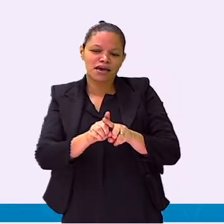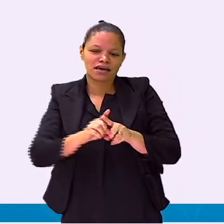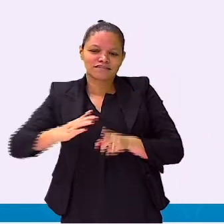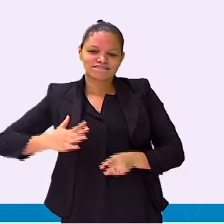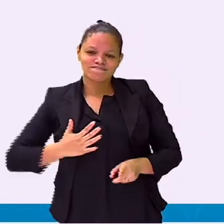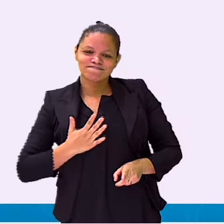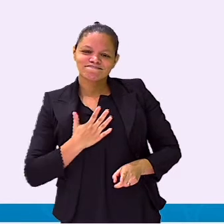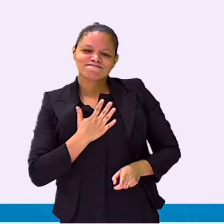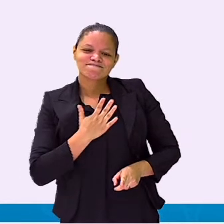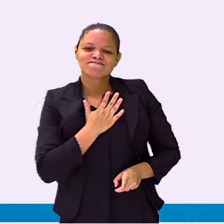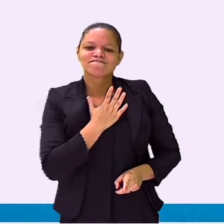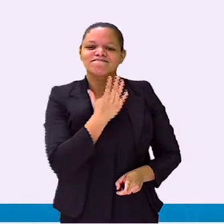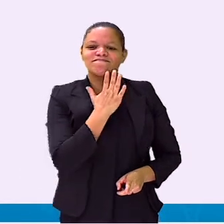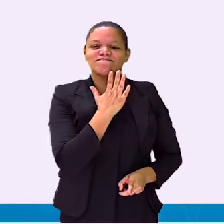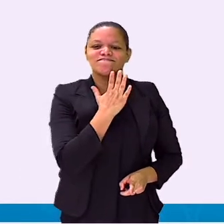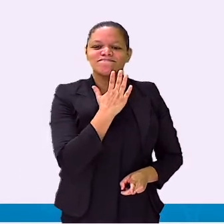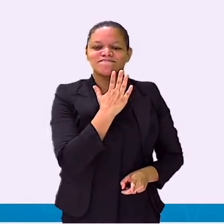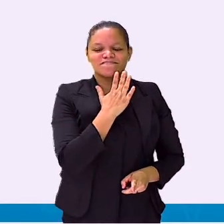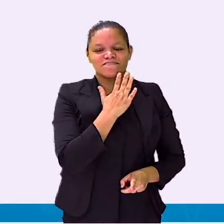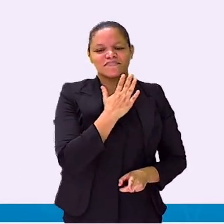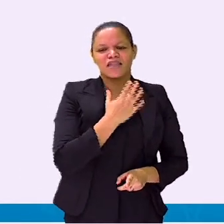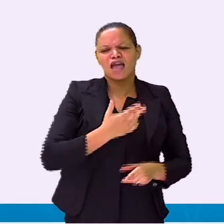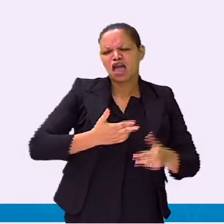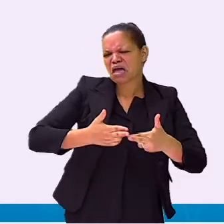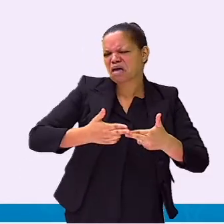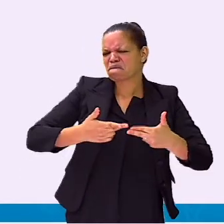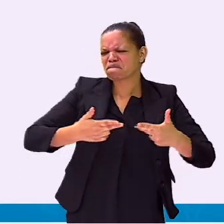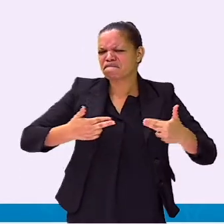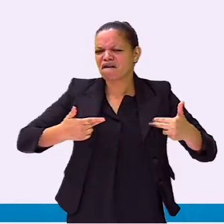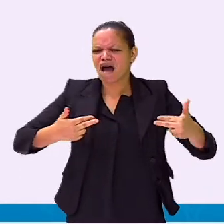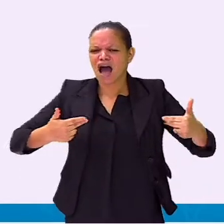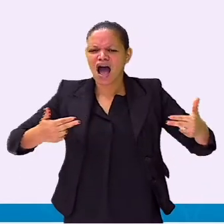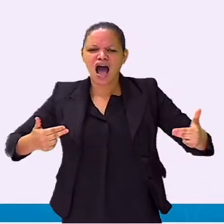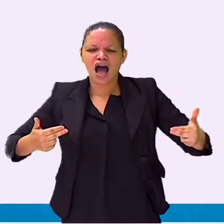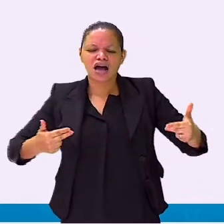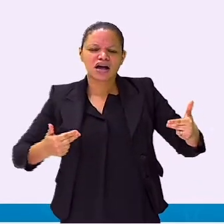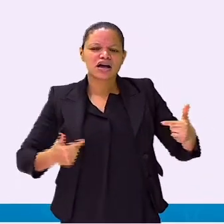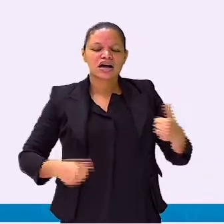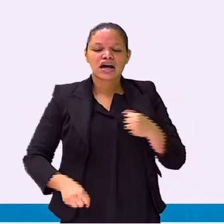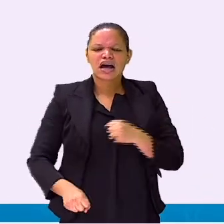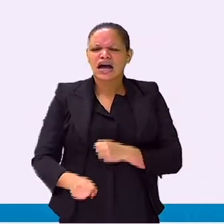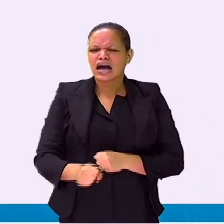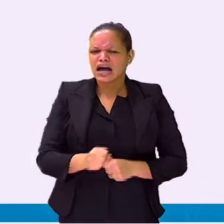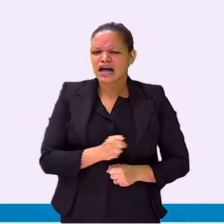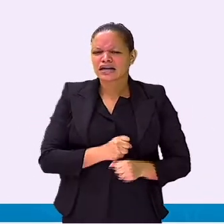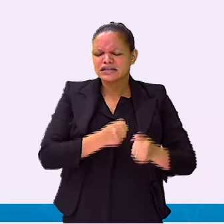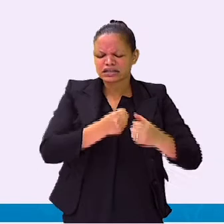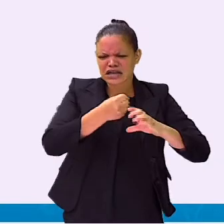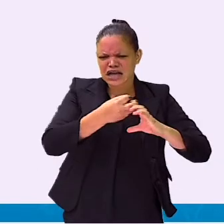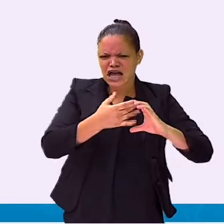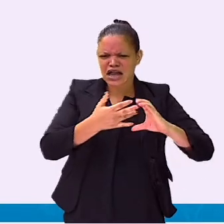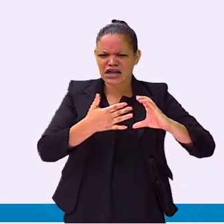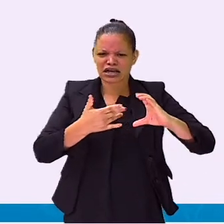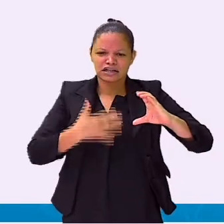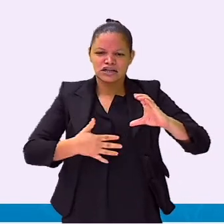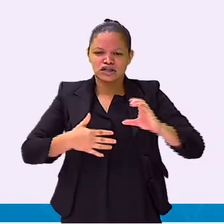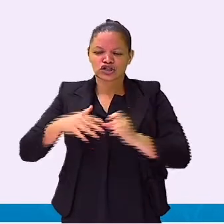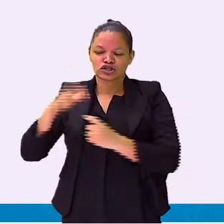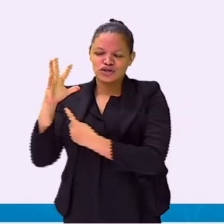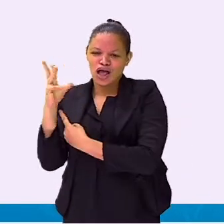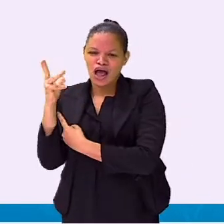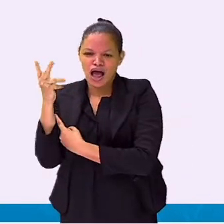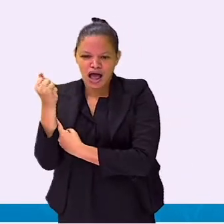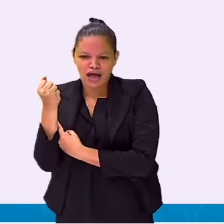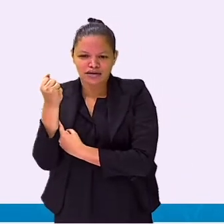africanas e europeias, e vários segmentos da arte, da cultura, da gastronomia e de outros